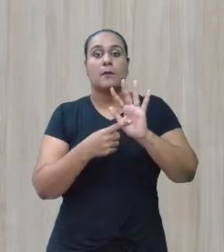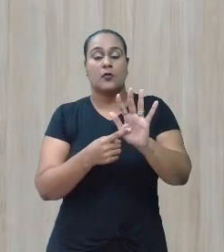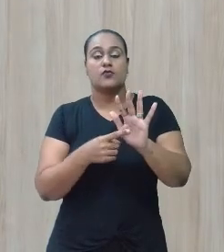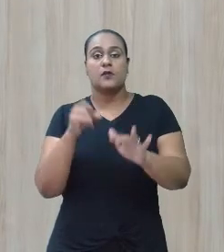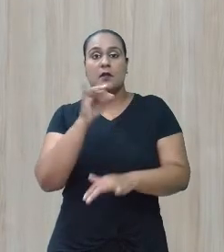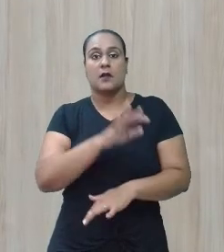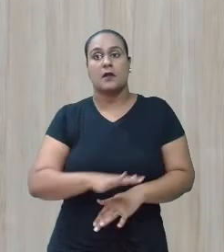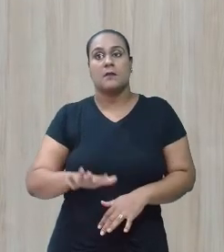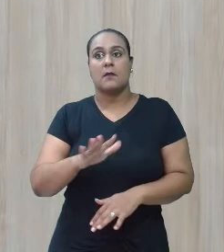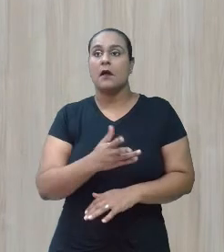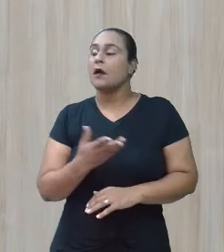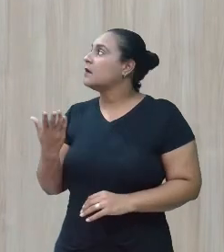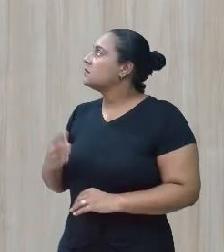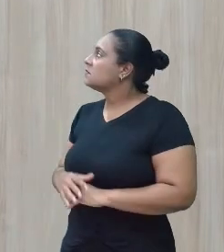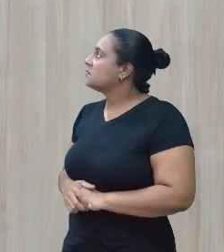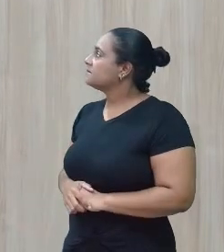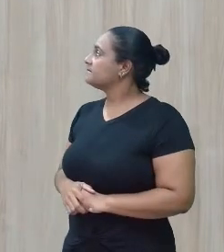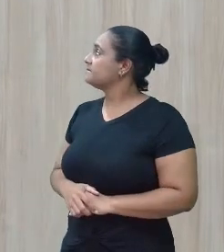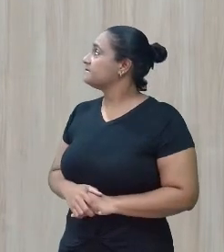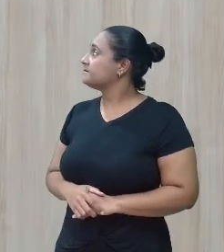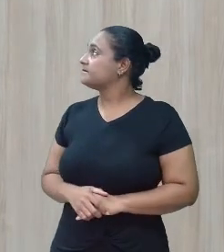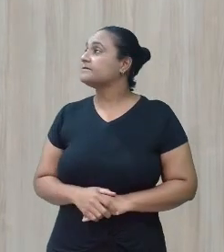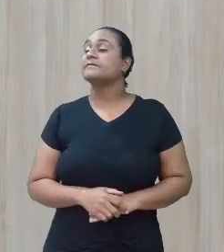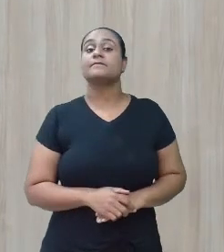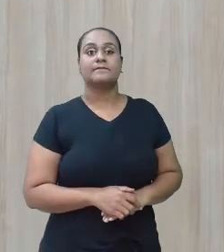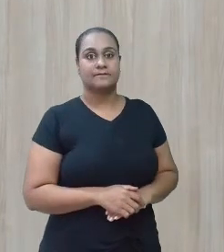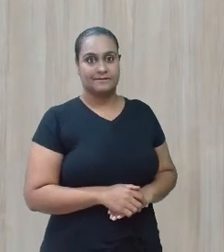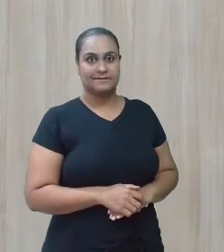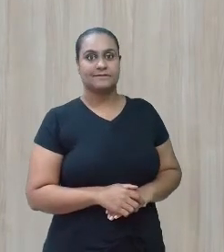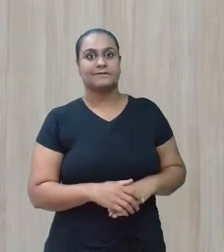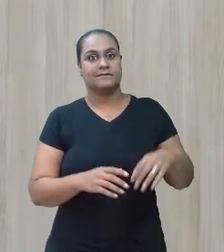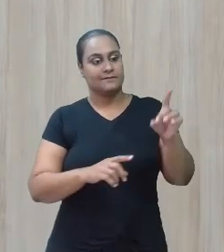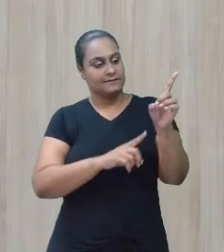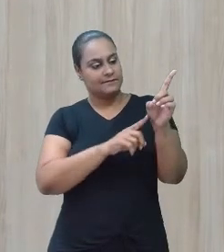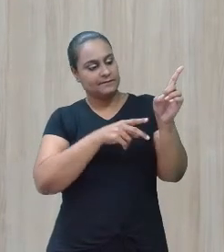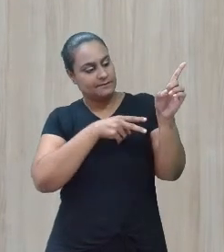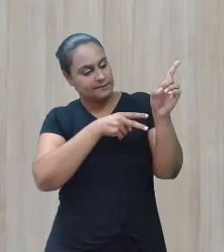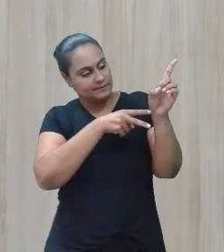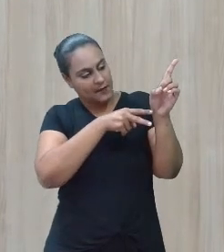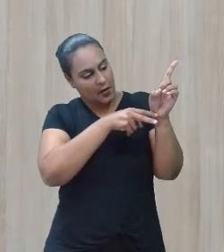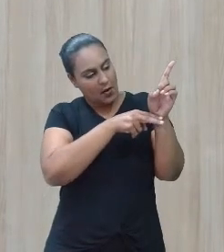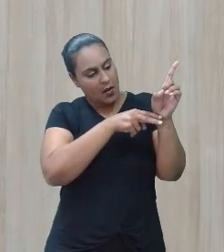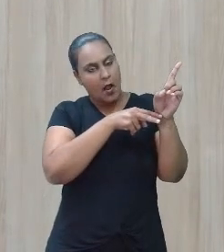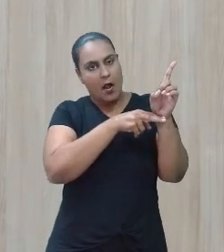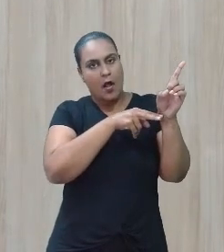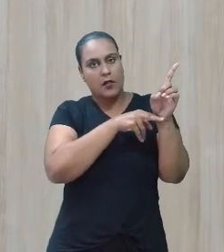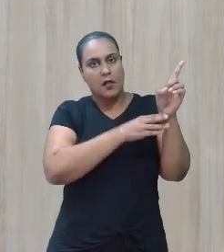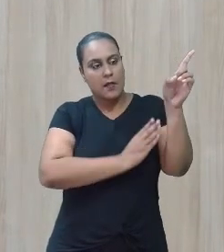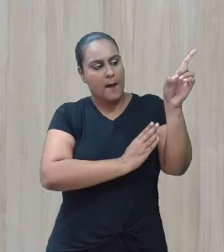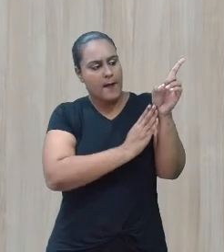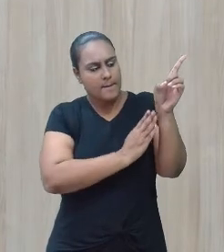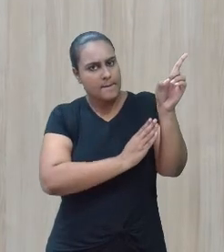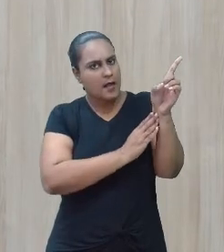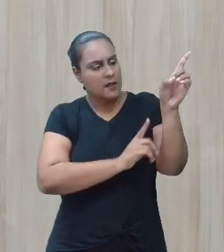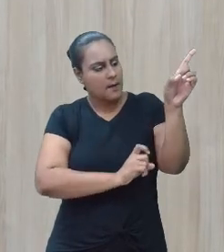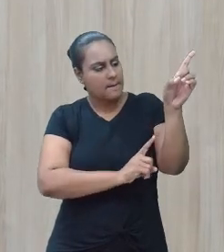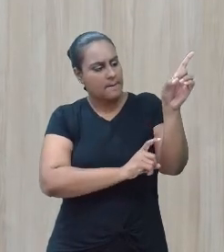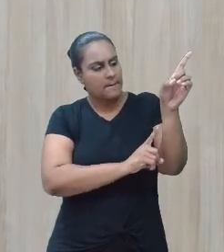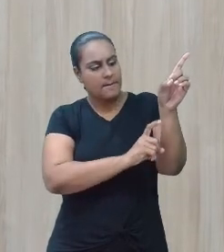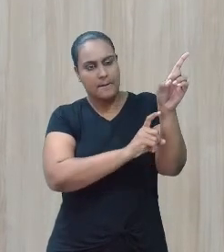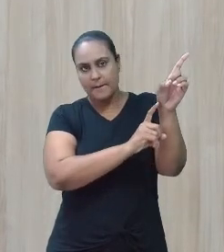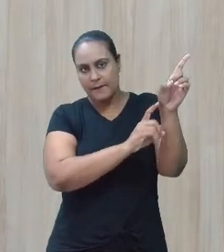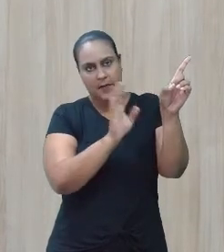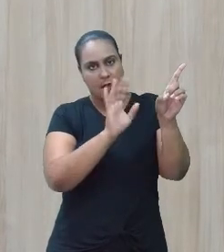imagem com o canal, um canal deferente, mas na verdade são dois, e eles são impedidos para que não ocorra a